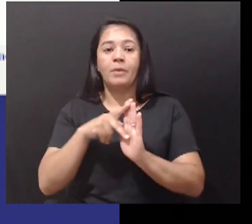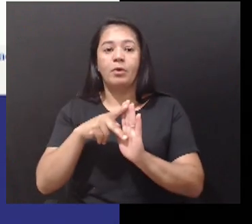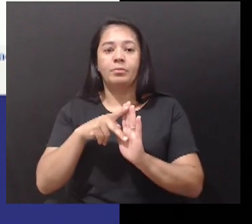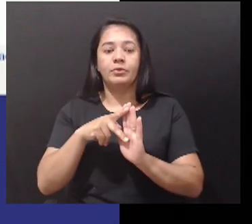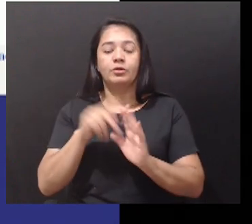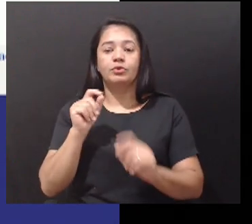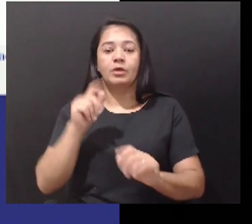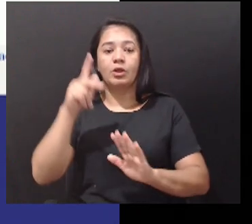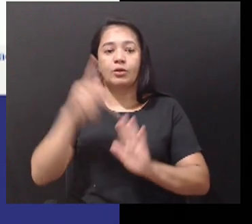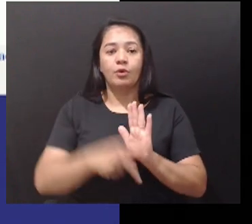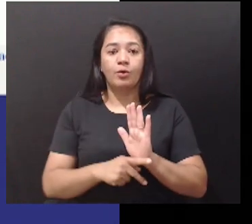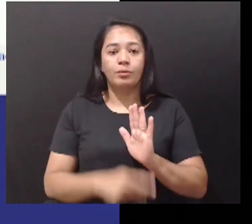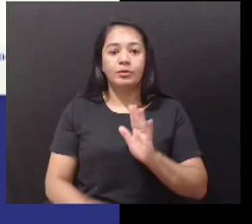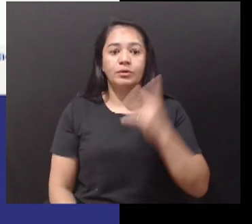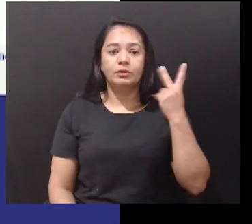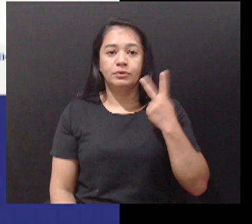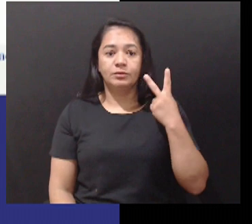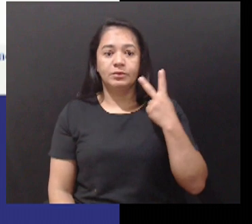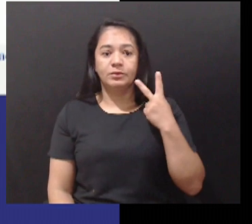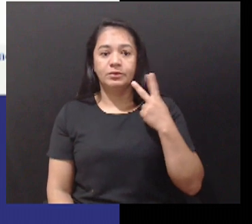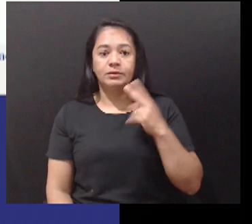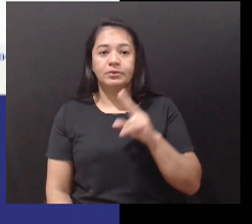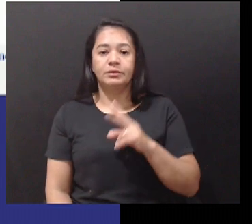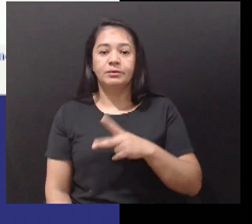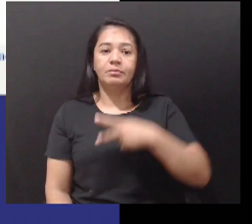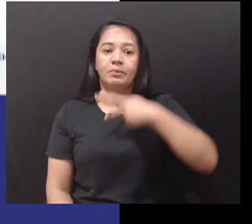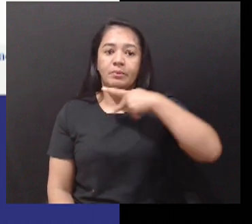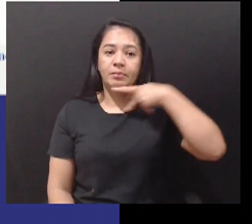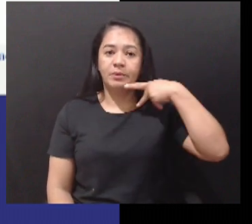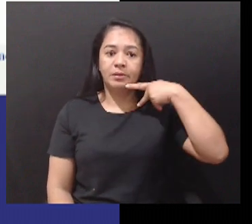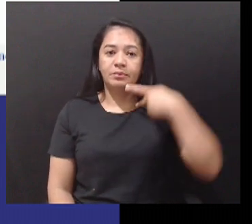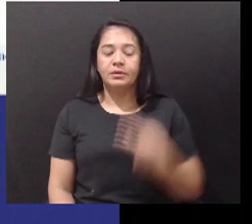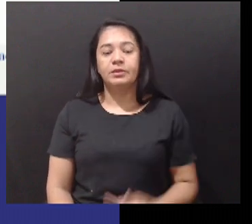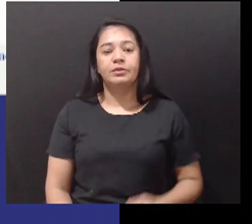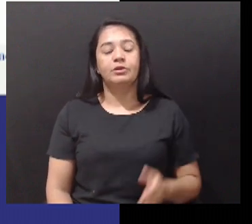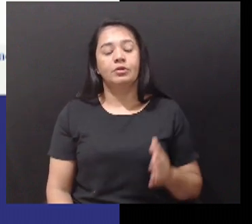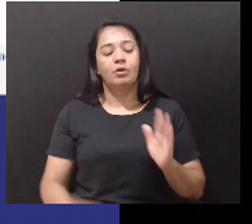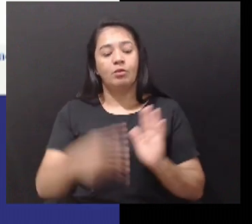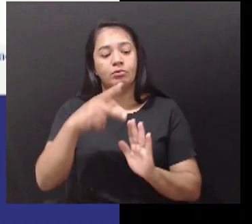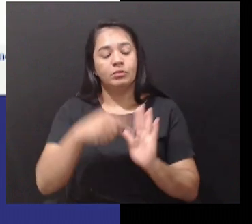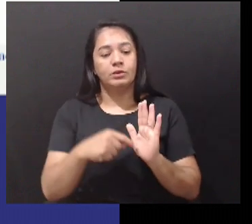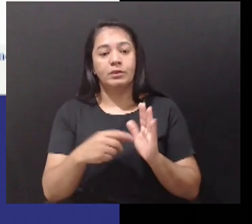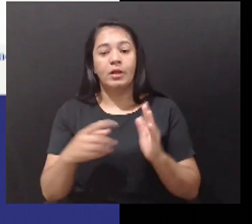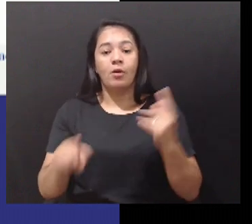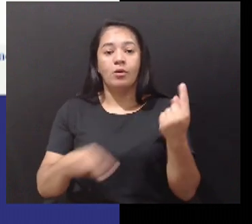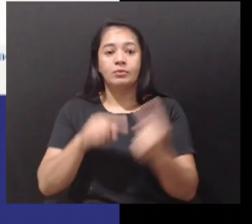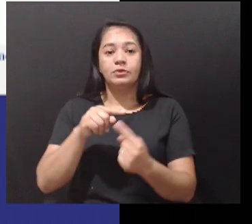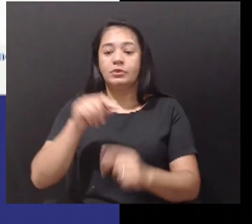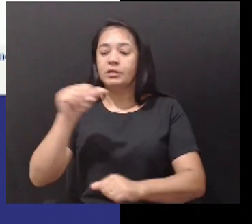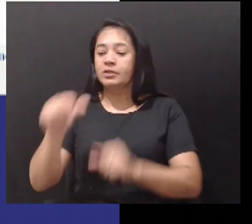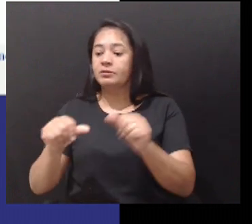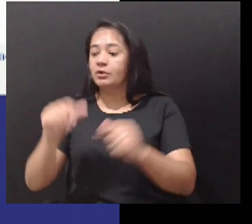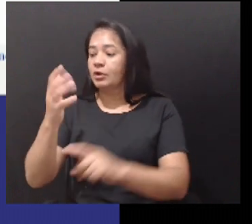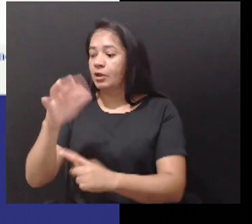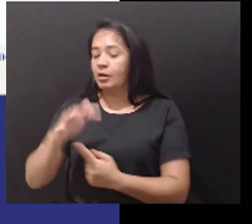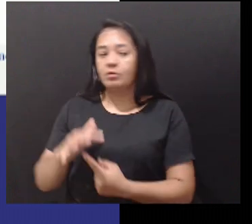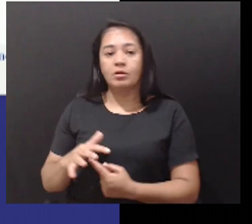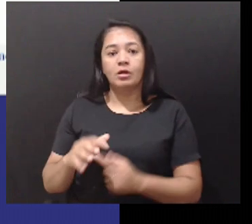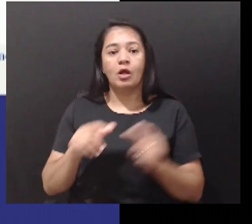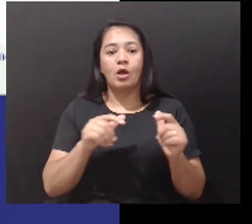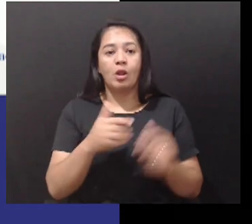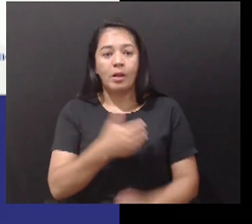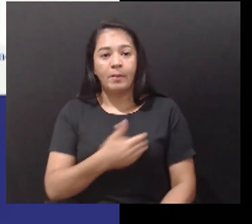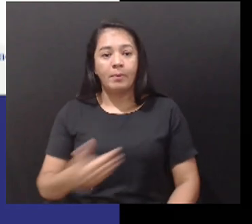vereador Permínio Monteiro. Essa matéria pretende transformar praças e equipamentos públicos em